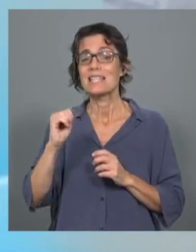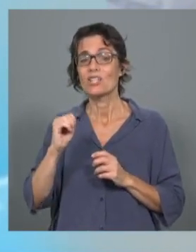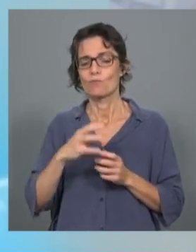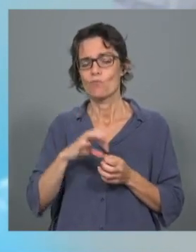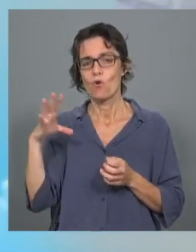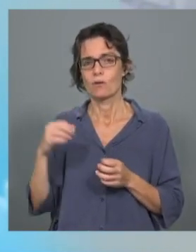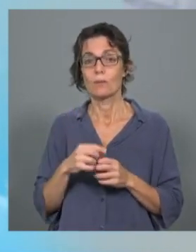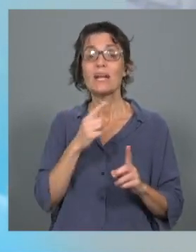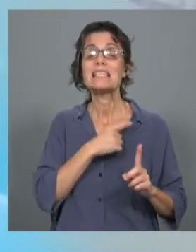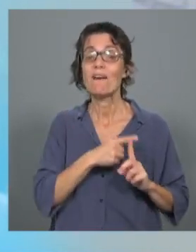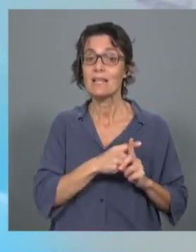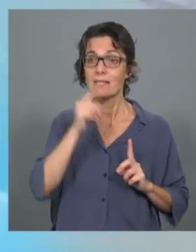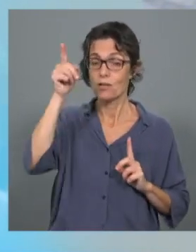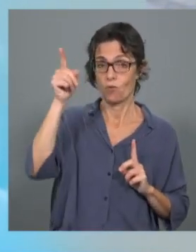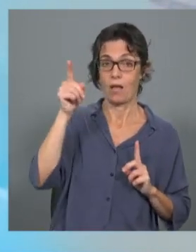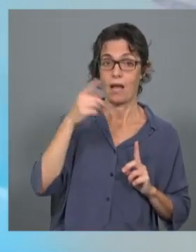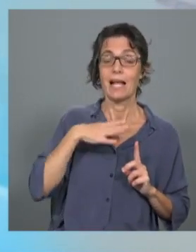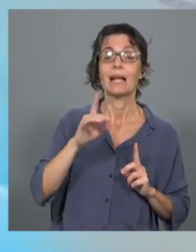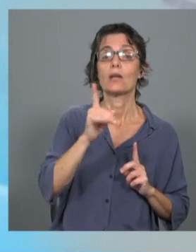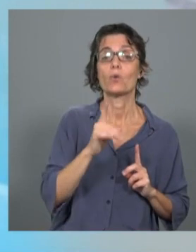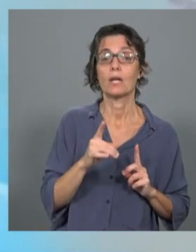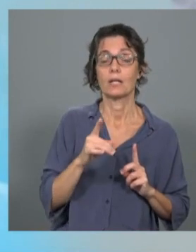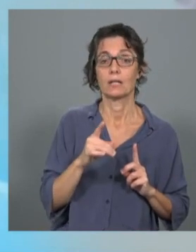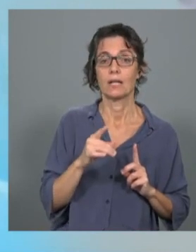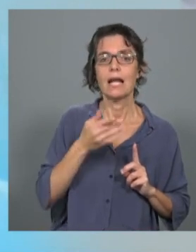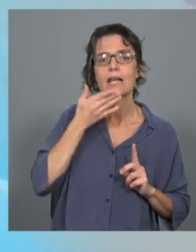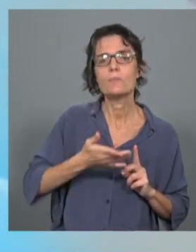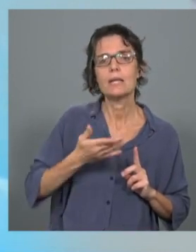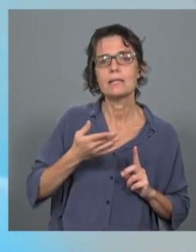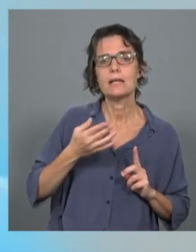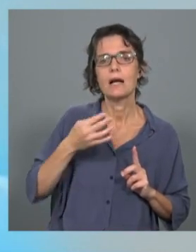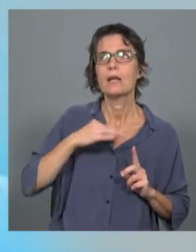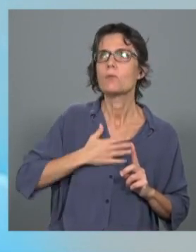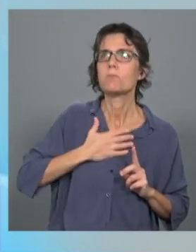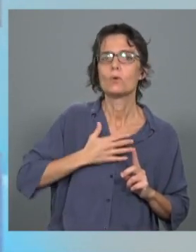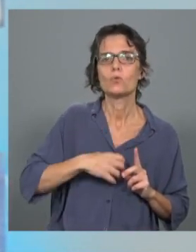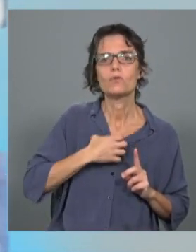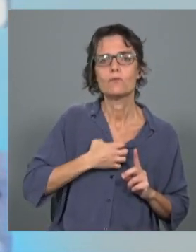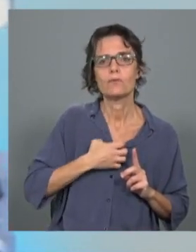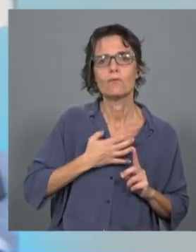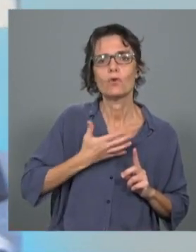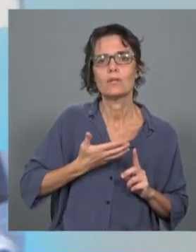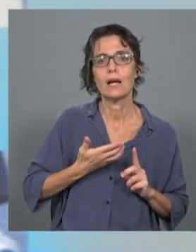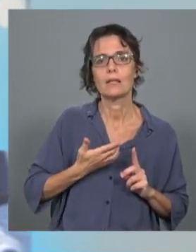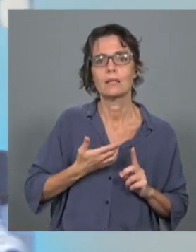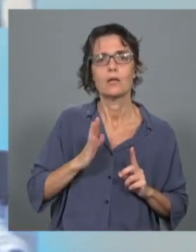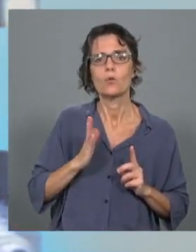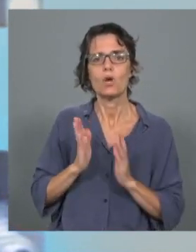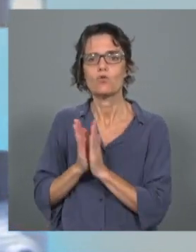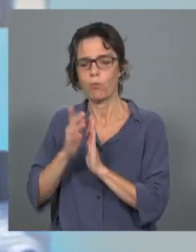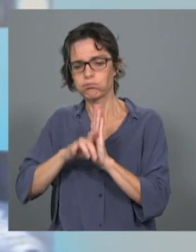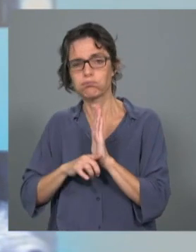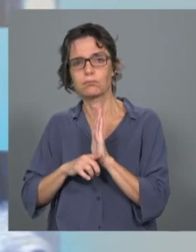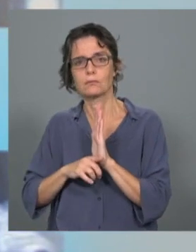interessava o Evangelho. Interessava a experiência espiritual, essencialmente. Não é? Porque se fosse com a doutrina, ele não conseguia fazer o que fez em contexto das